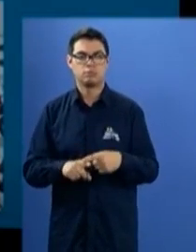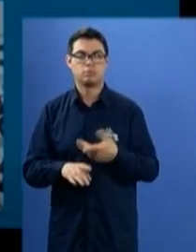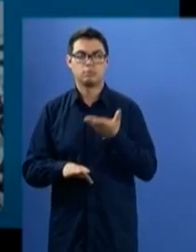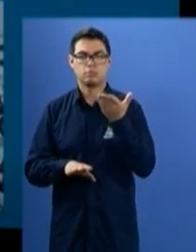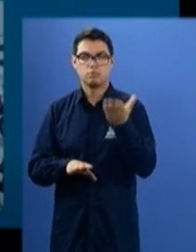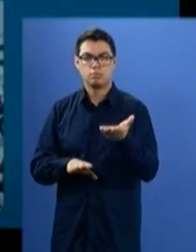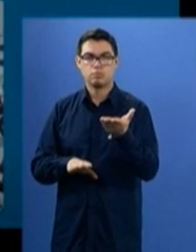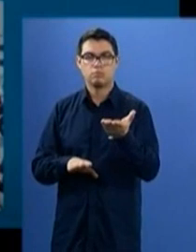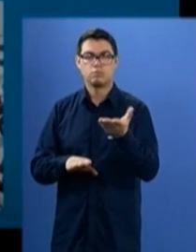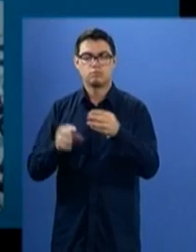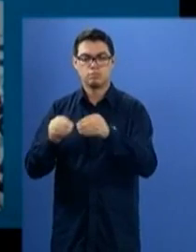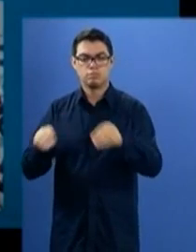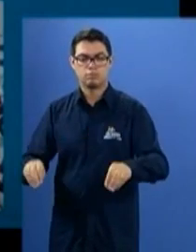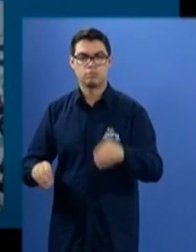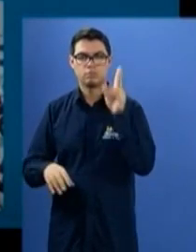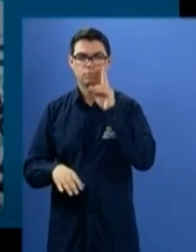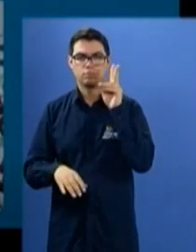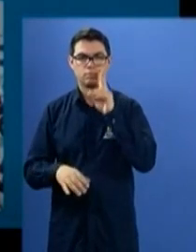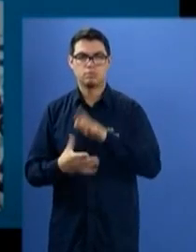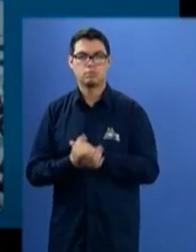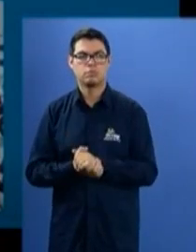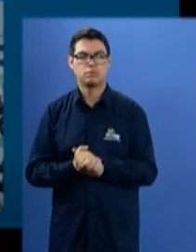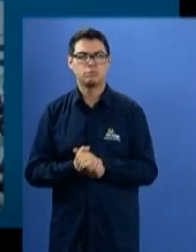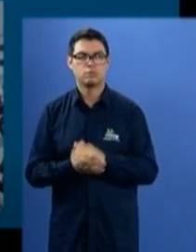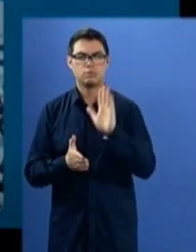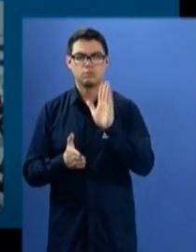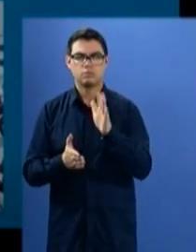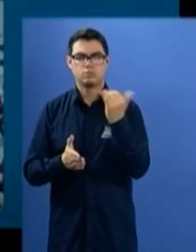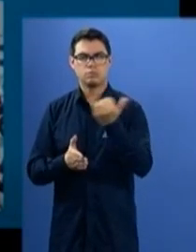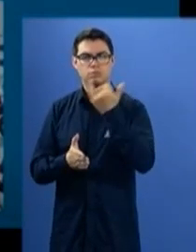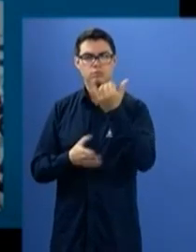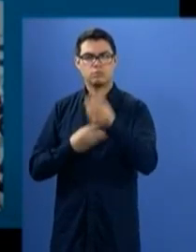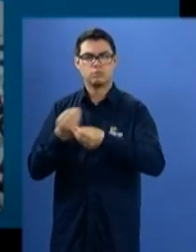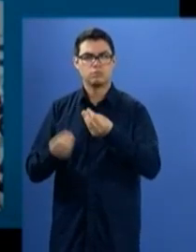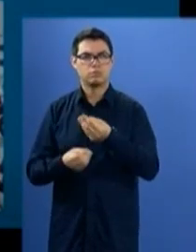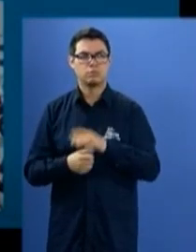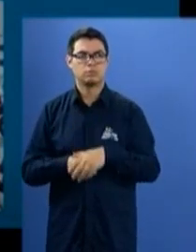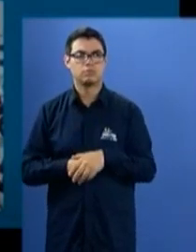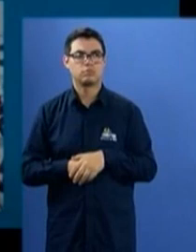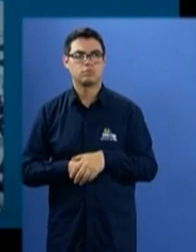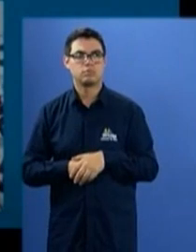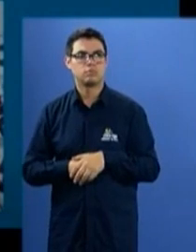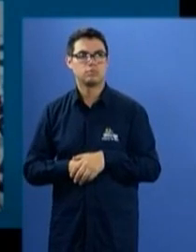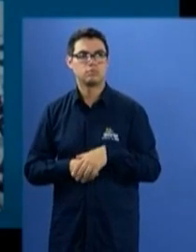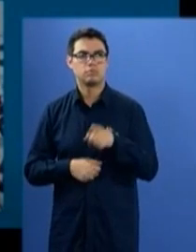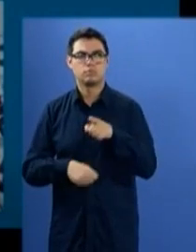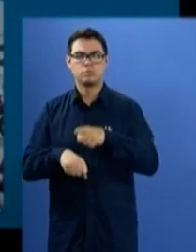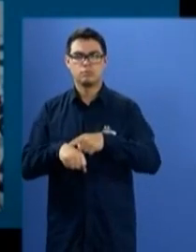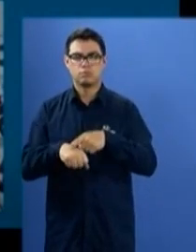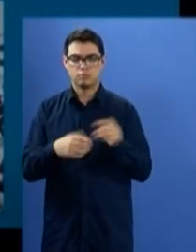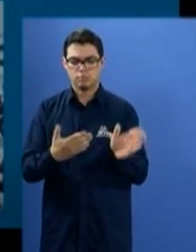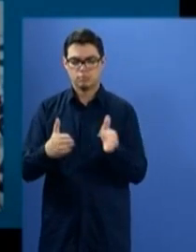Isso é um desperdício. E aí é muito importante, alunos, que lá no nosso momento